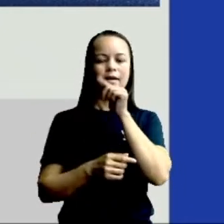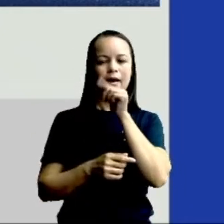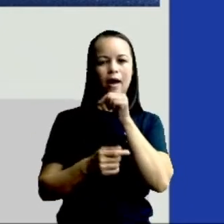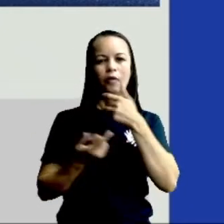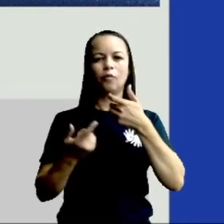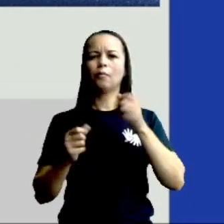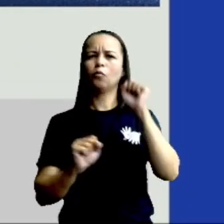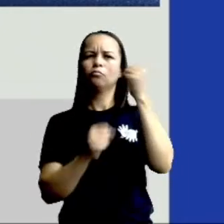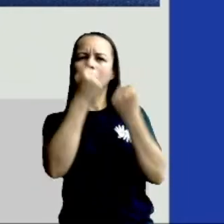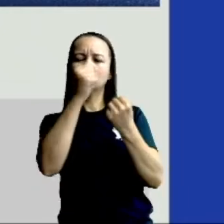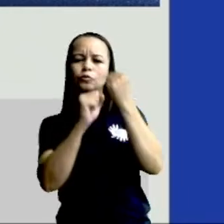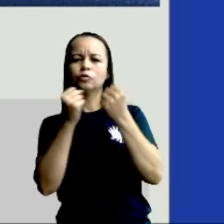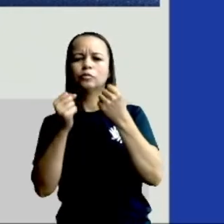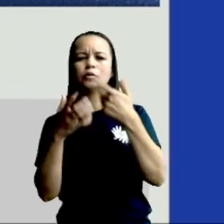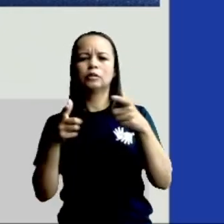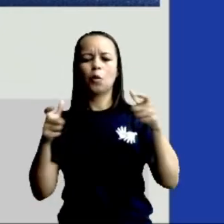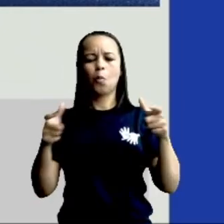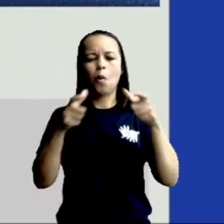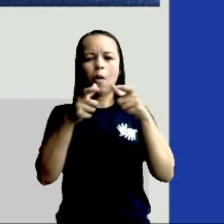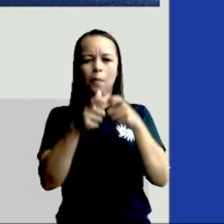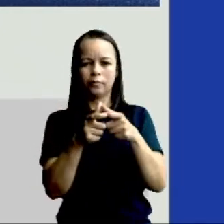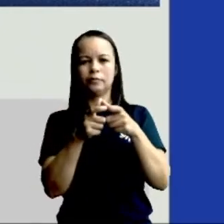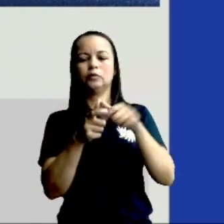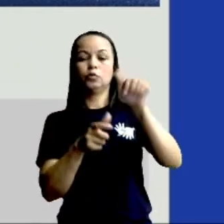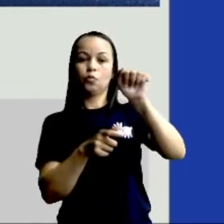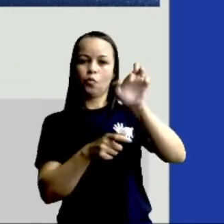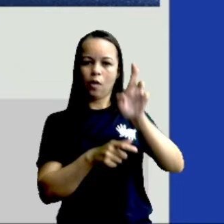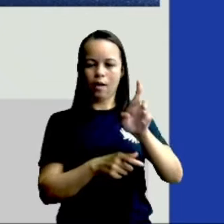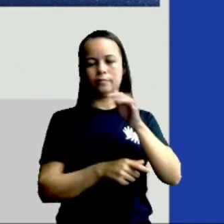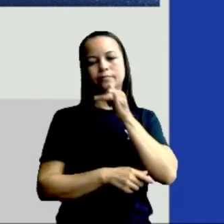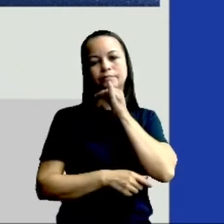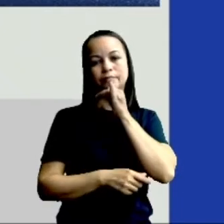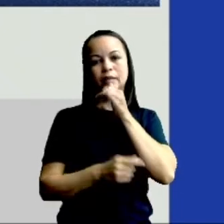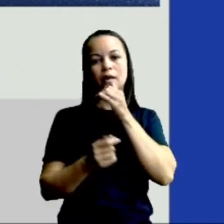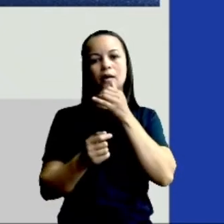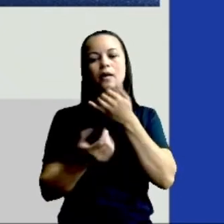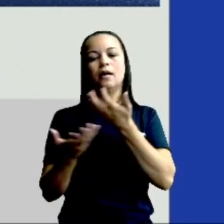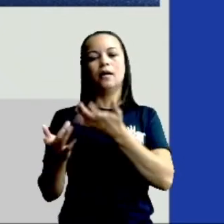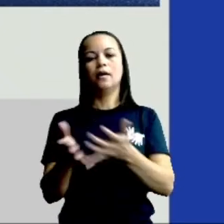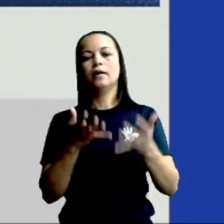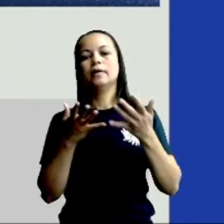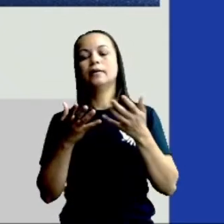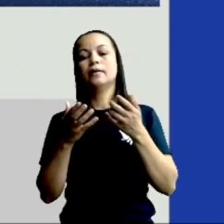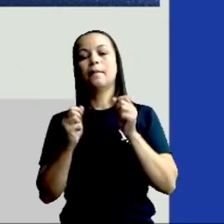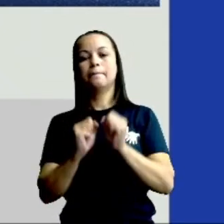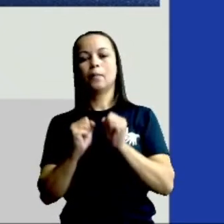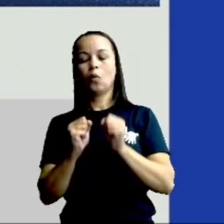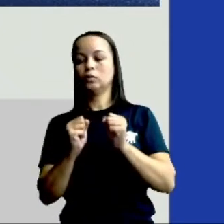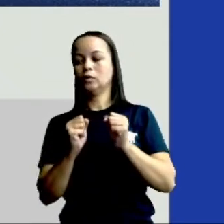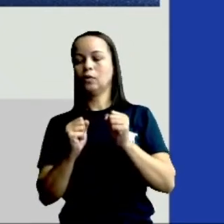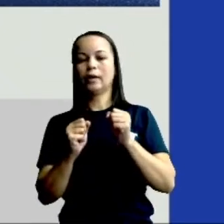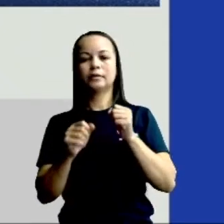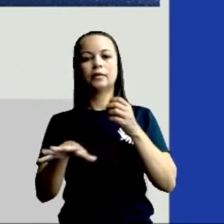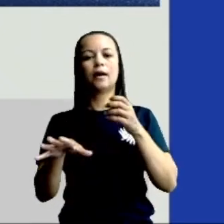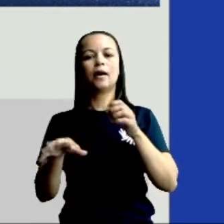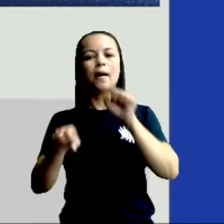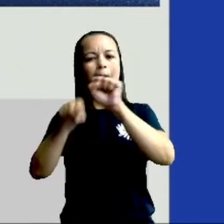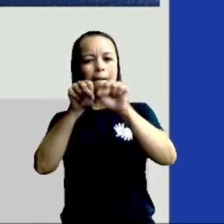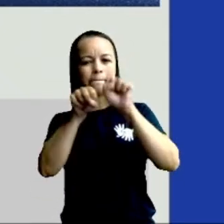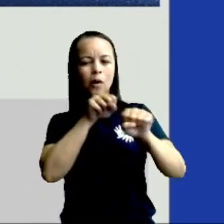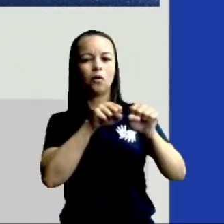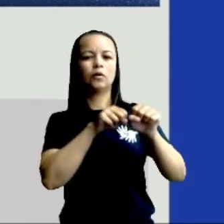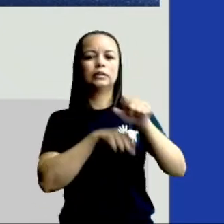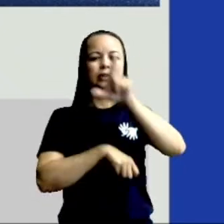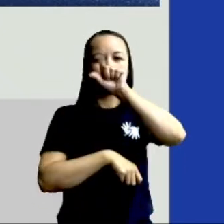indústria em uma área com pouca dispersão do ar, por exemplo, pode ocasionar a morte de pássaros, insetos